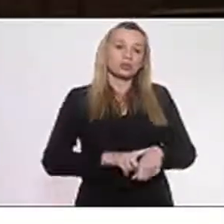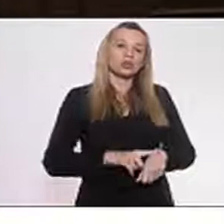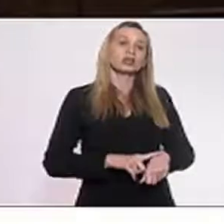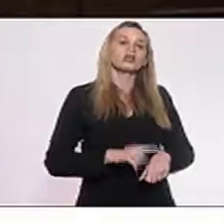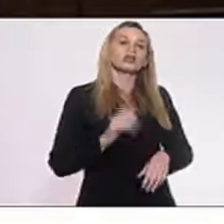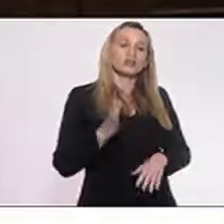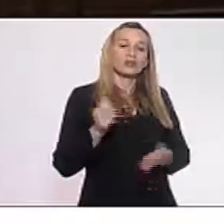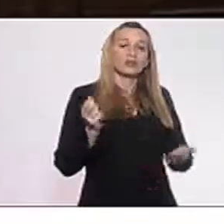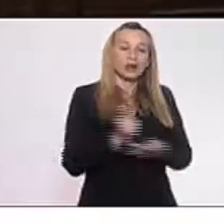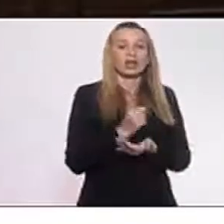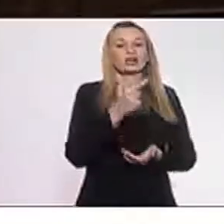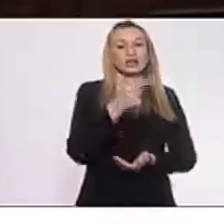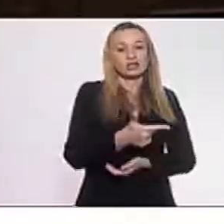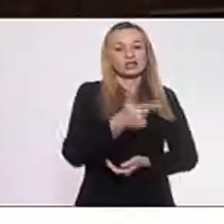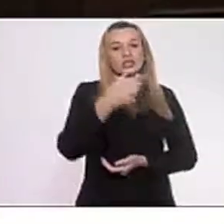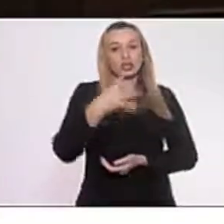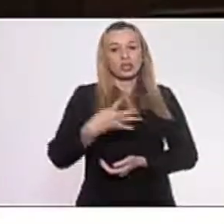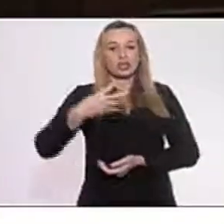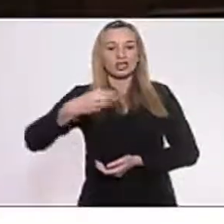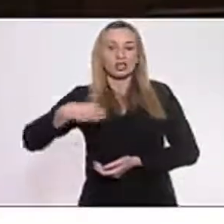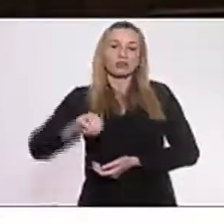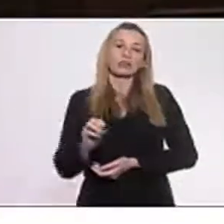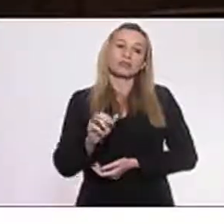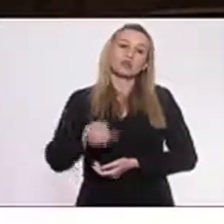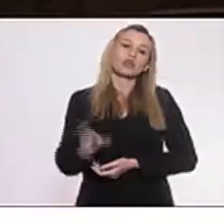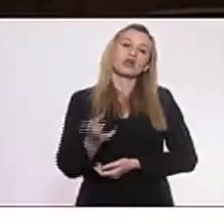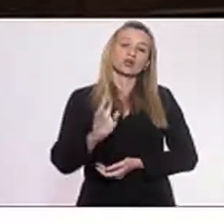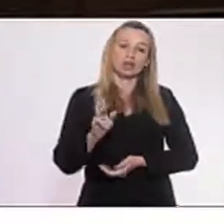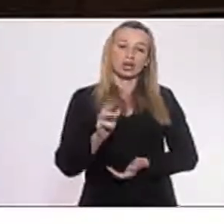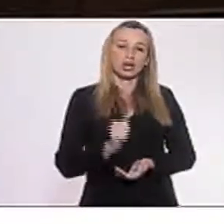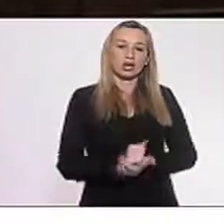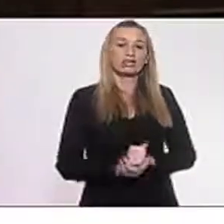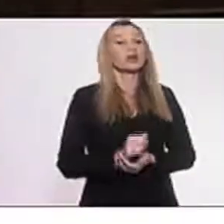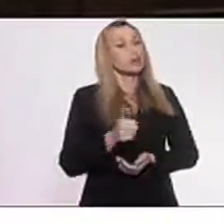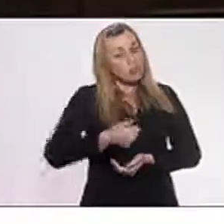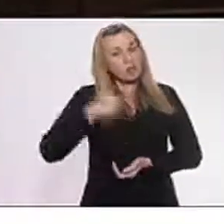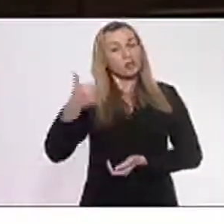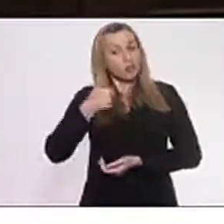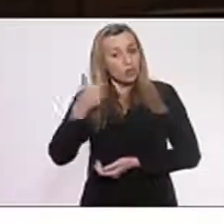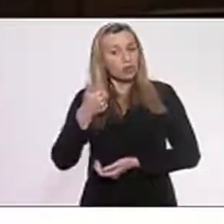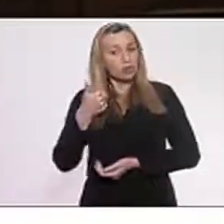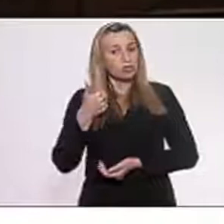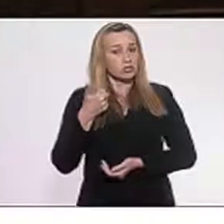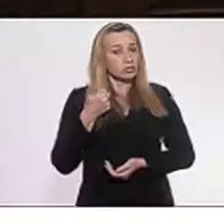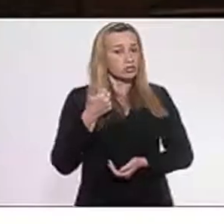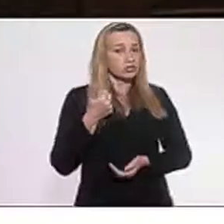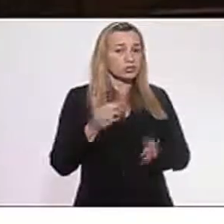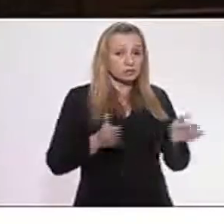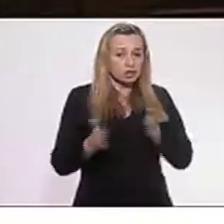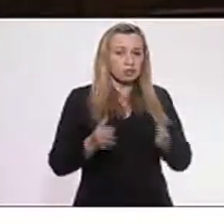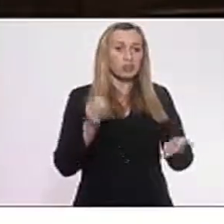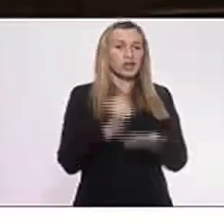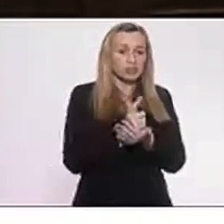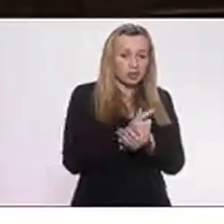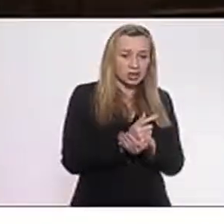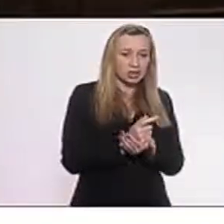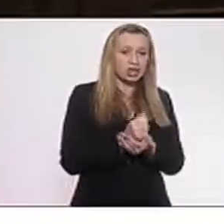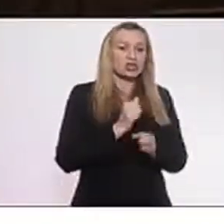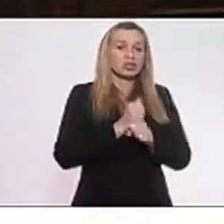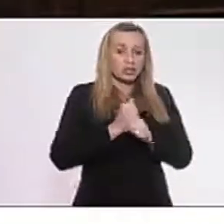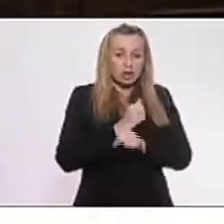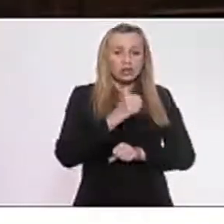pagos 240 milhões. Ou seja, de fato melhorou o fluxo de pagamentos na FAPERJ das despesas do ano